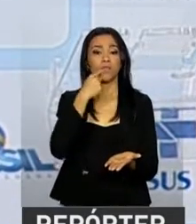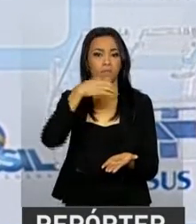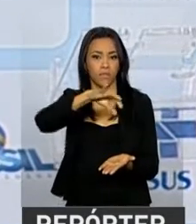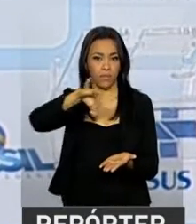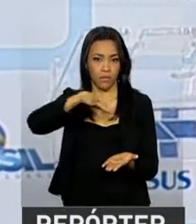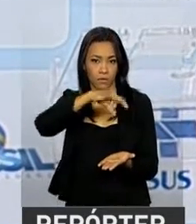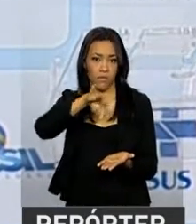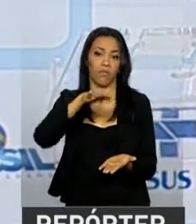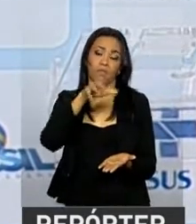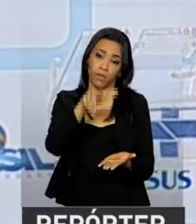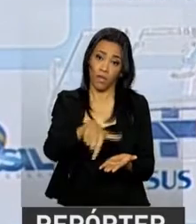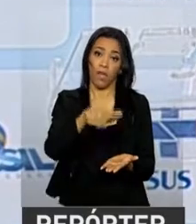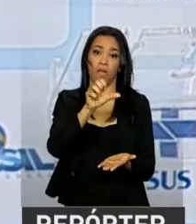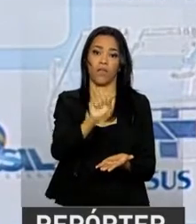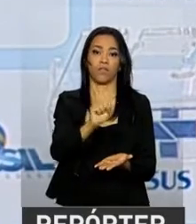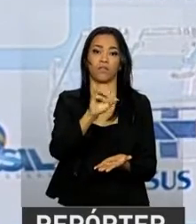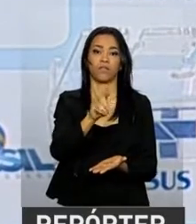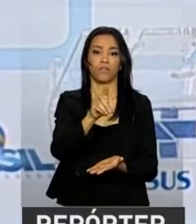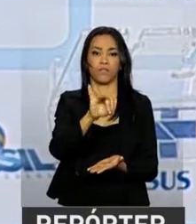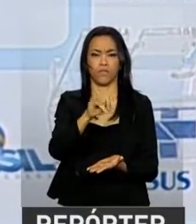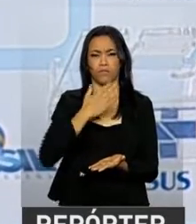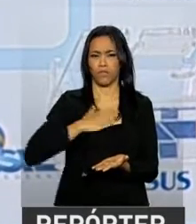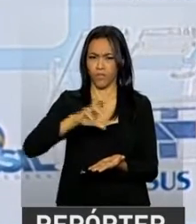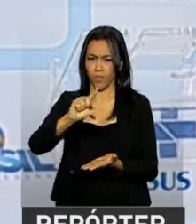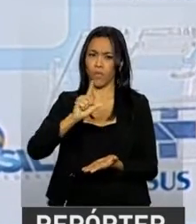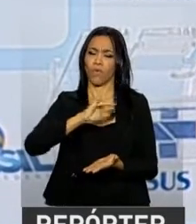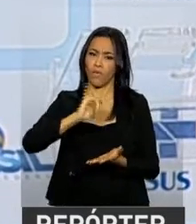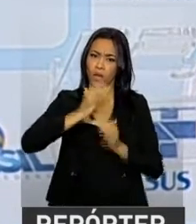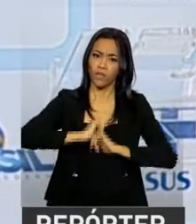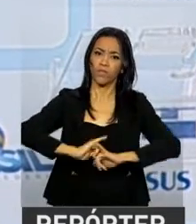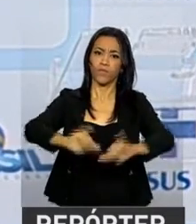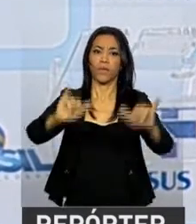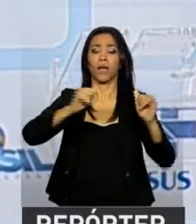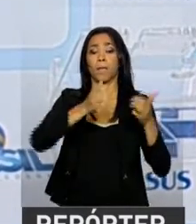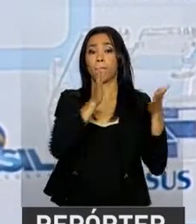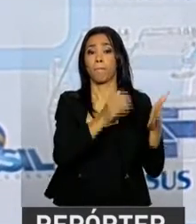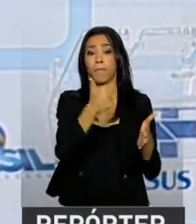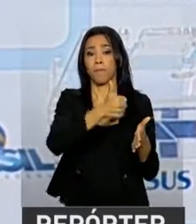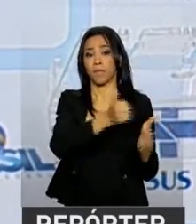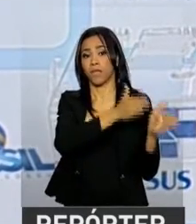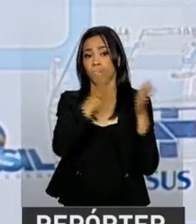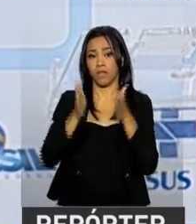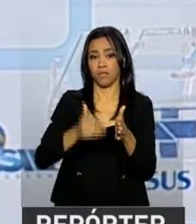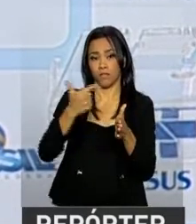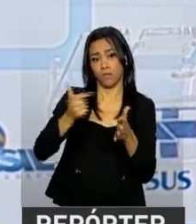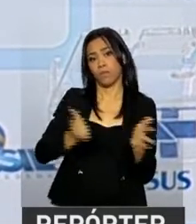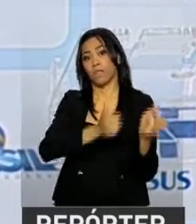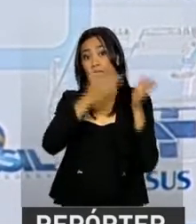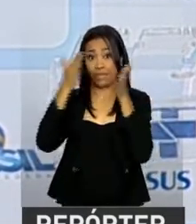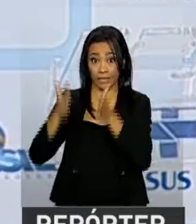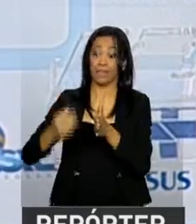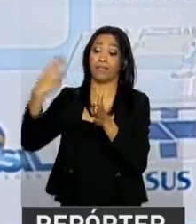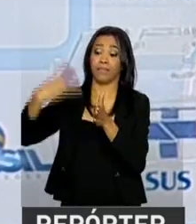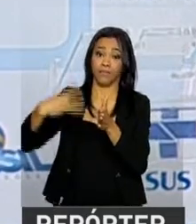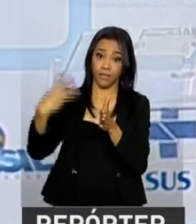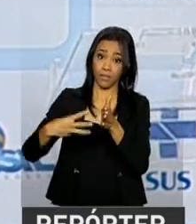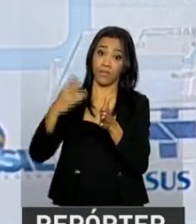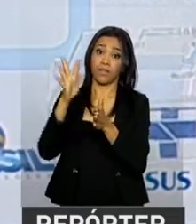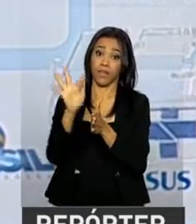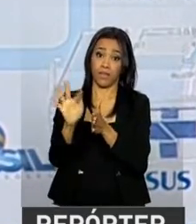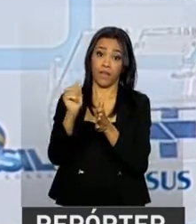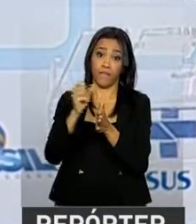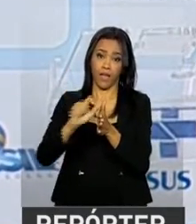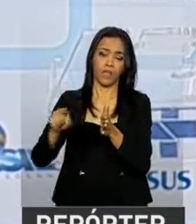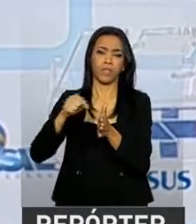daqui a pouco vão ser apresentados os dados referentes a essa terceira fase desse acordo, que tem como foco temperos prontos em